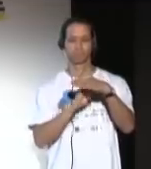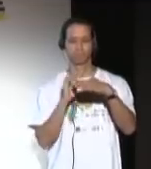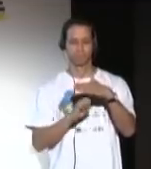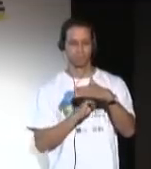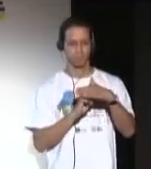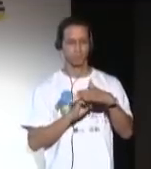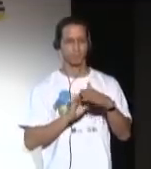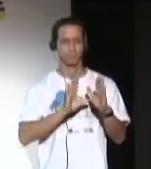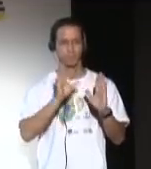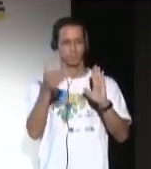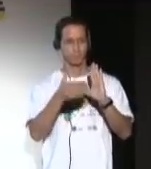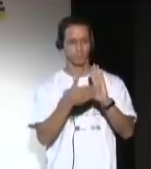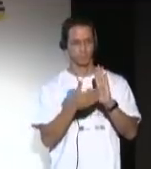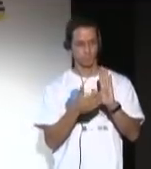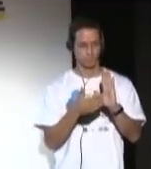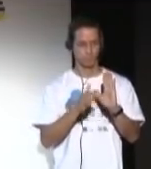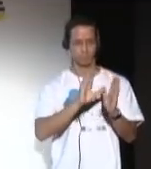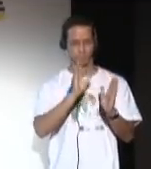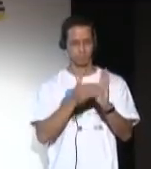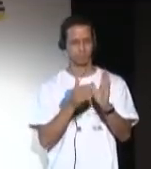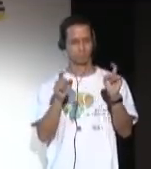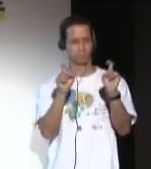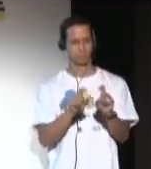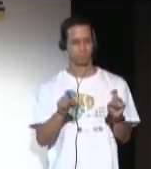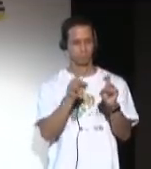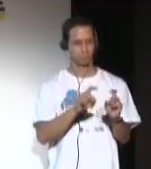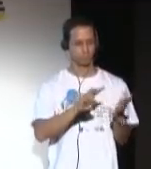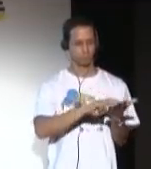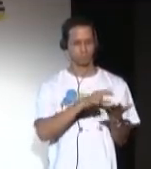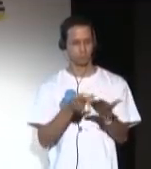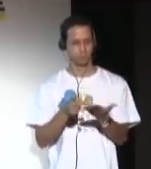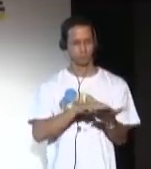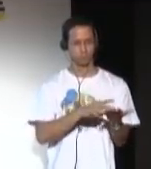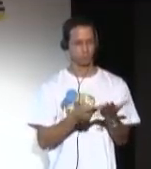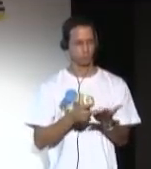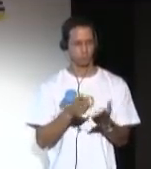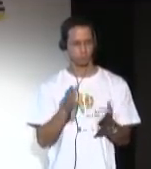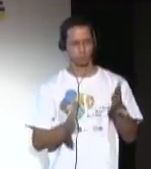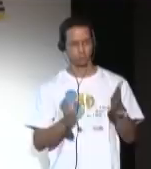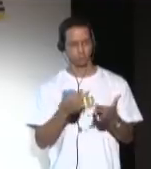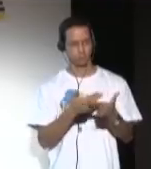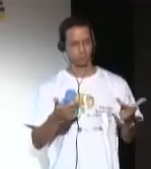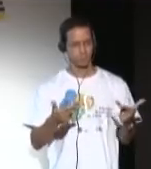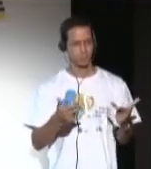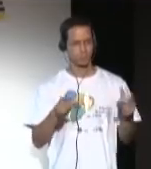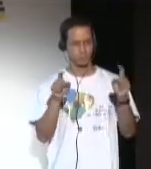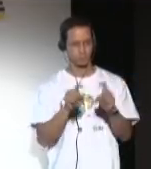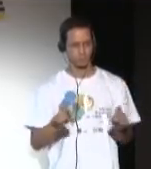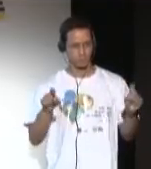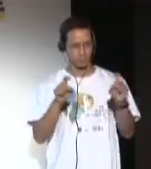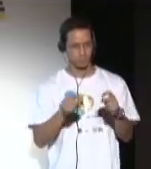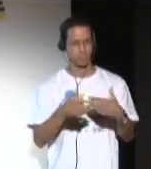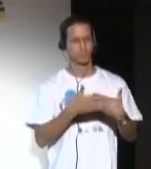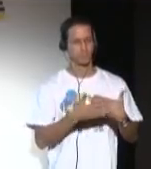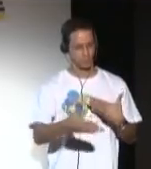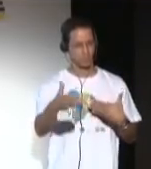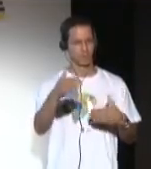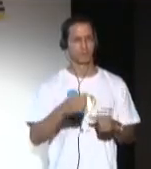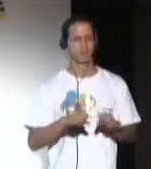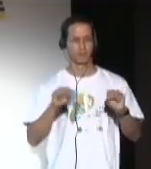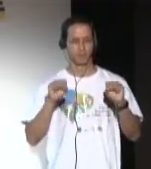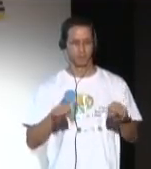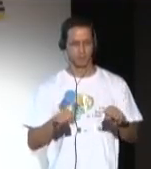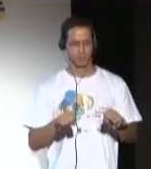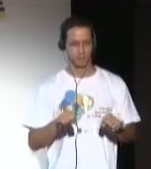Tudo que pode ser digitalizado, tudo que pode ser gerenciado pela robótica e pelos computadores, vai ser assim.